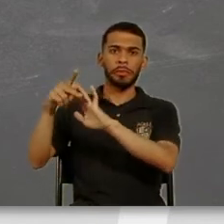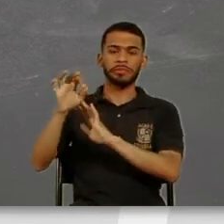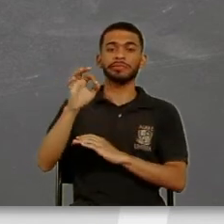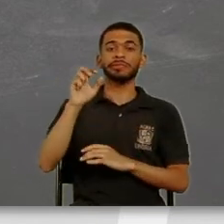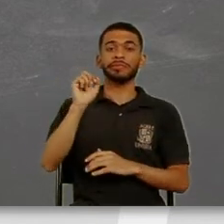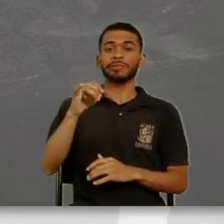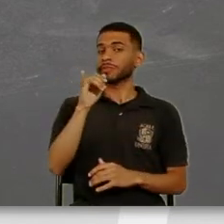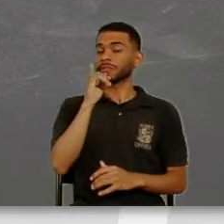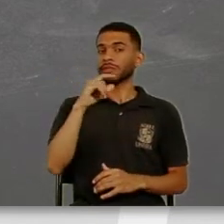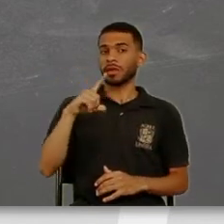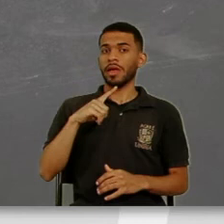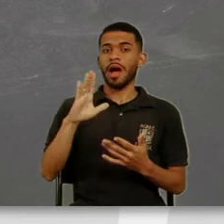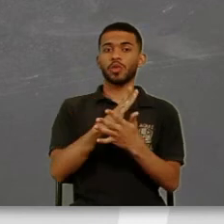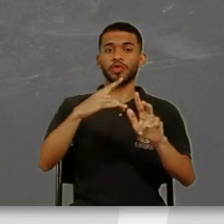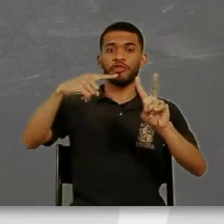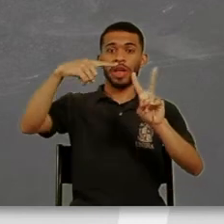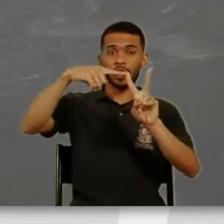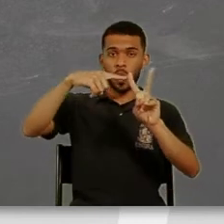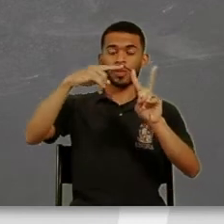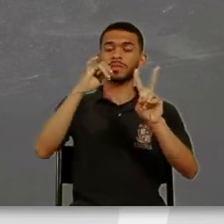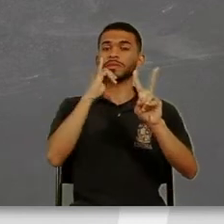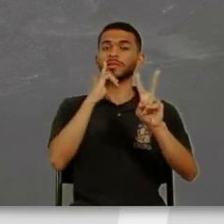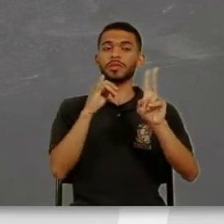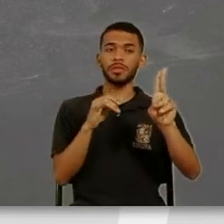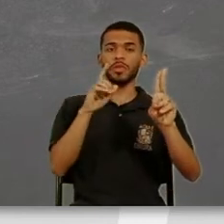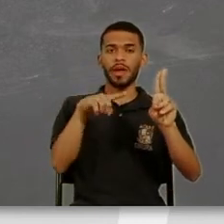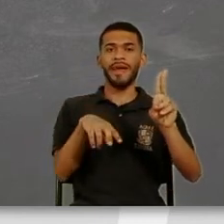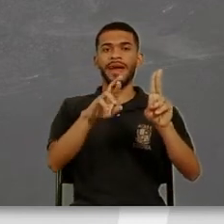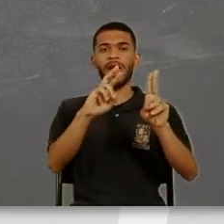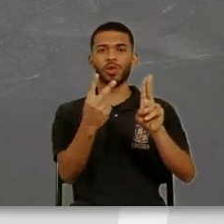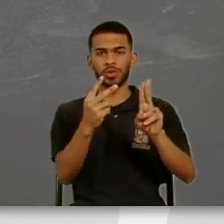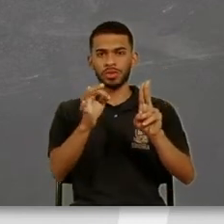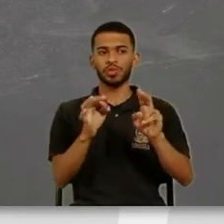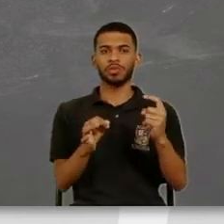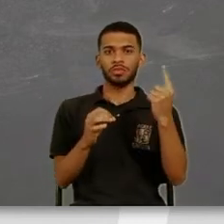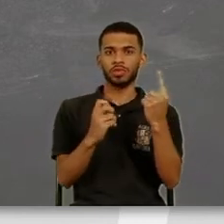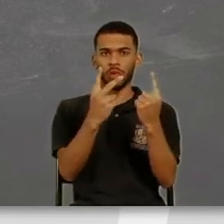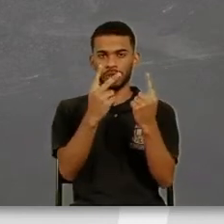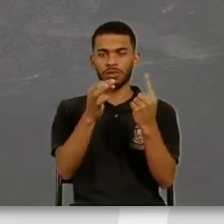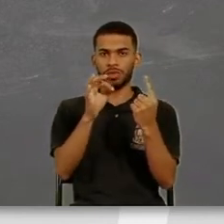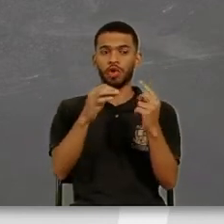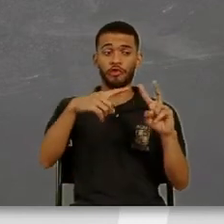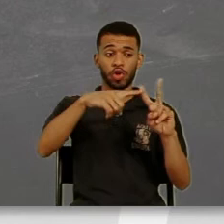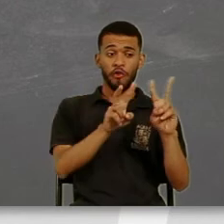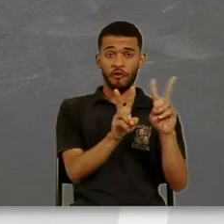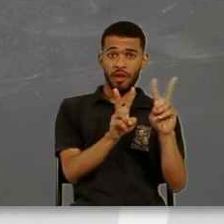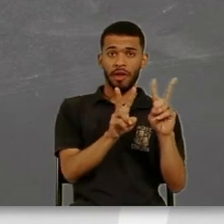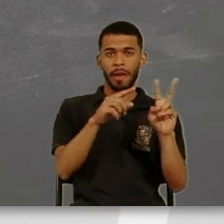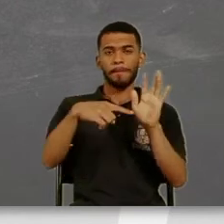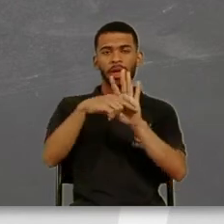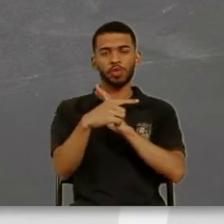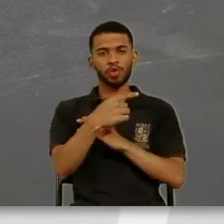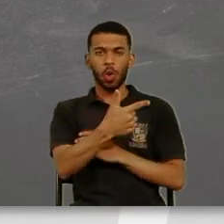eu tenho os vetores aqui, u, que é do R2, 1 e 2, e o vetor v, menos 2